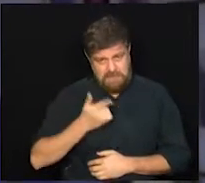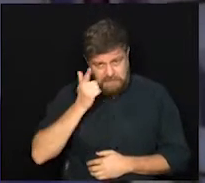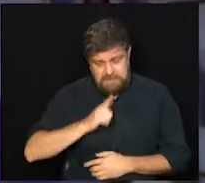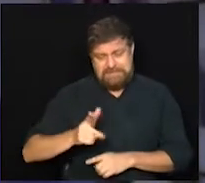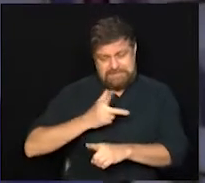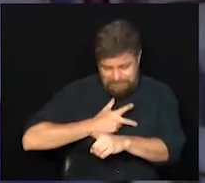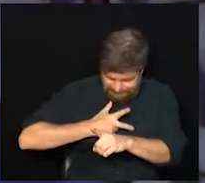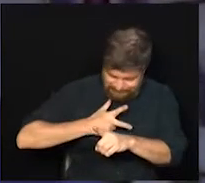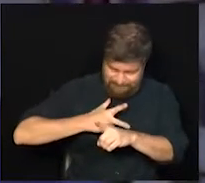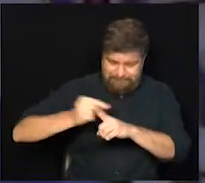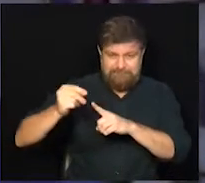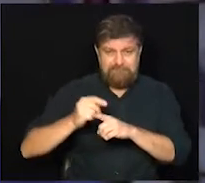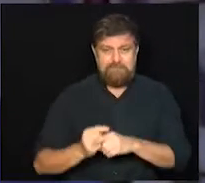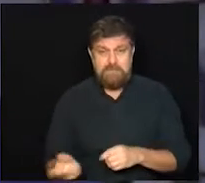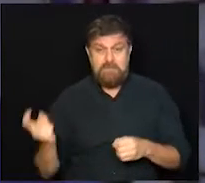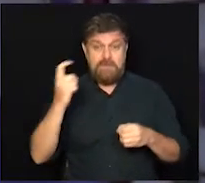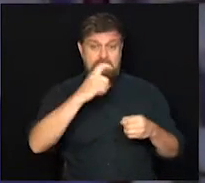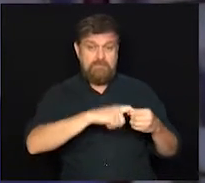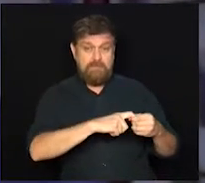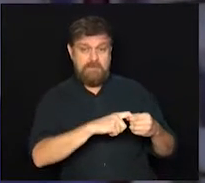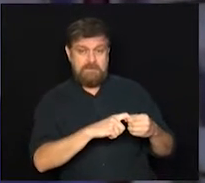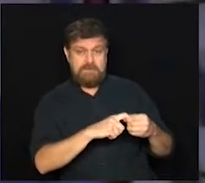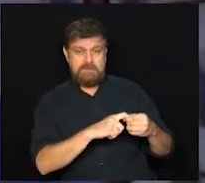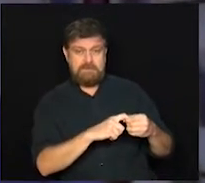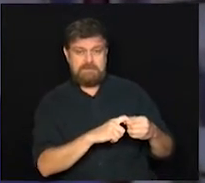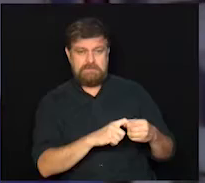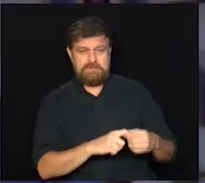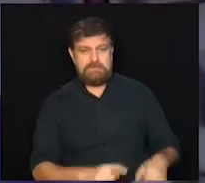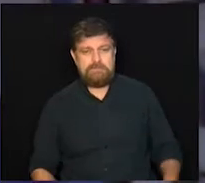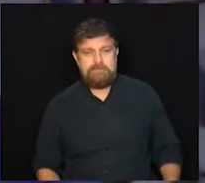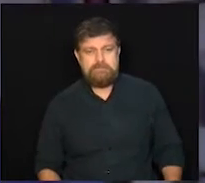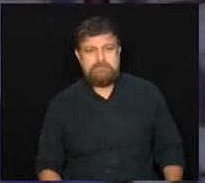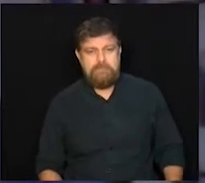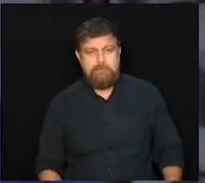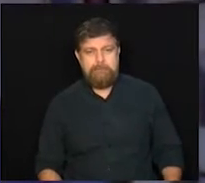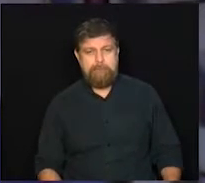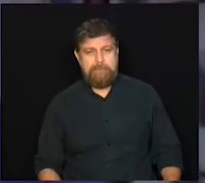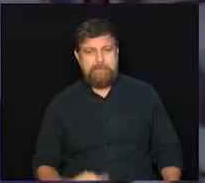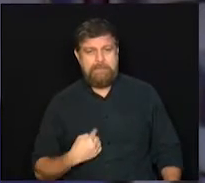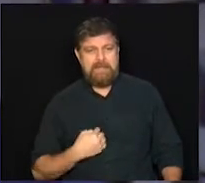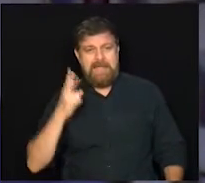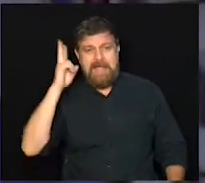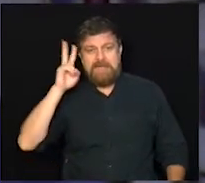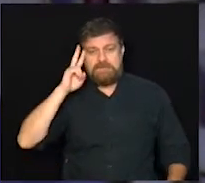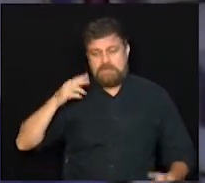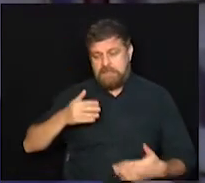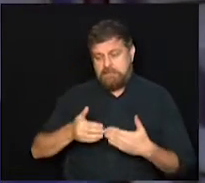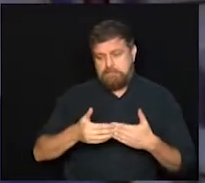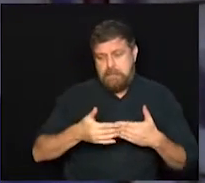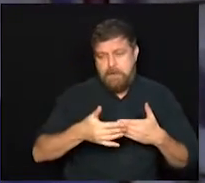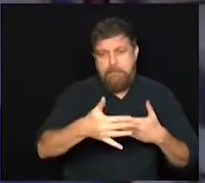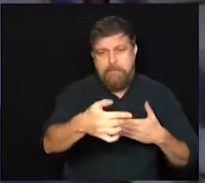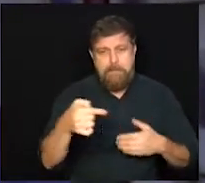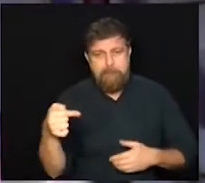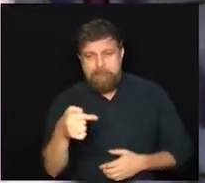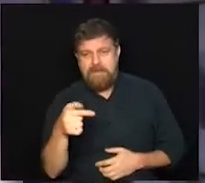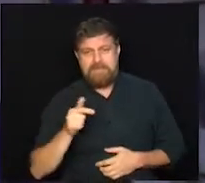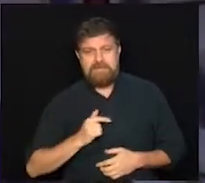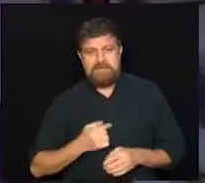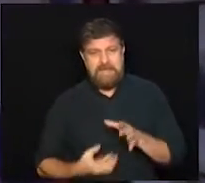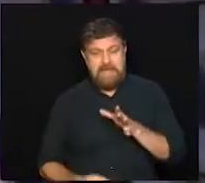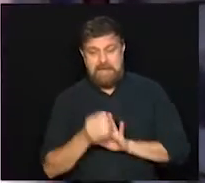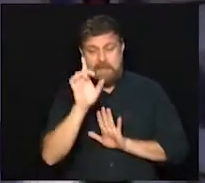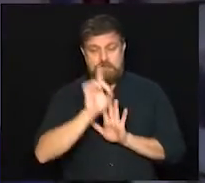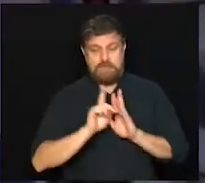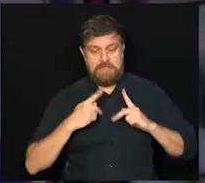superar e retomar, né, o fluxo da história, que é um processo de construção dos